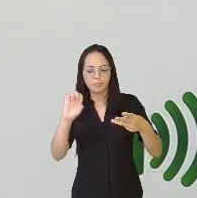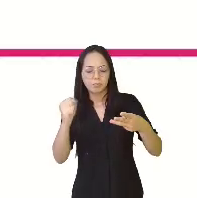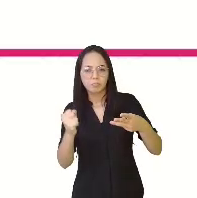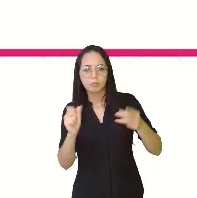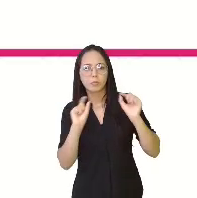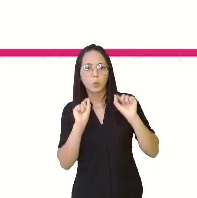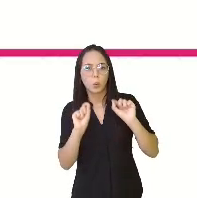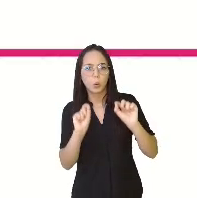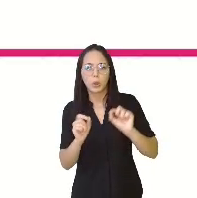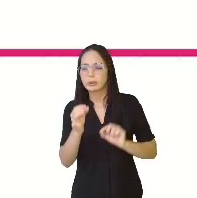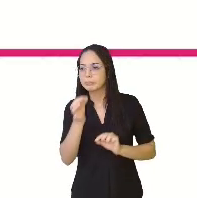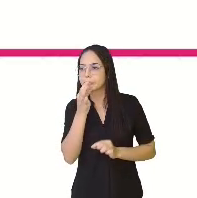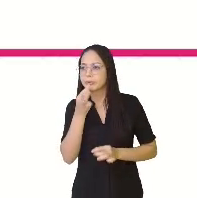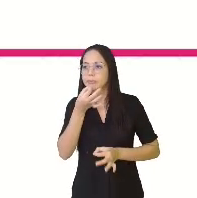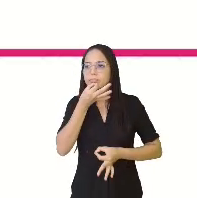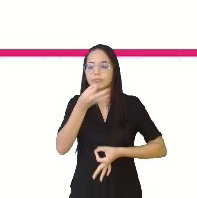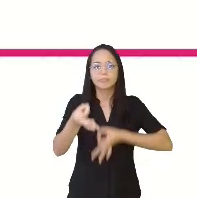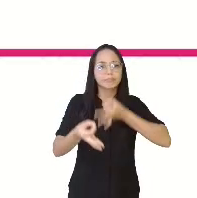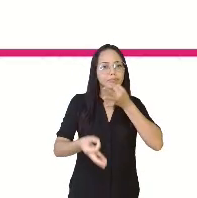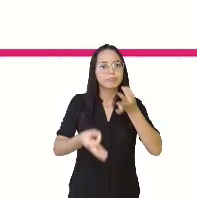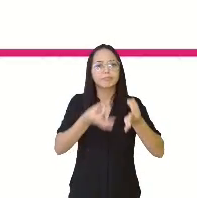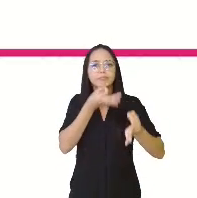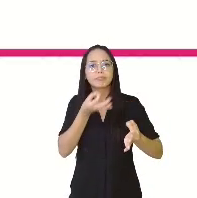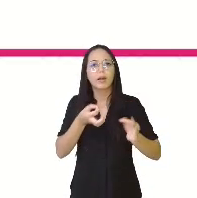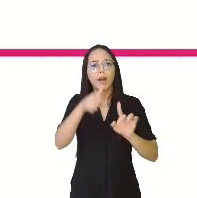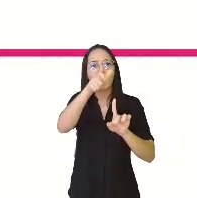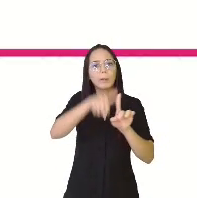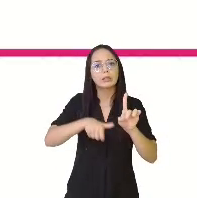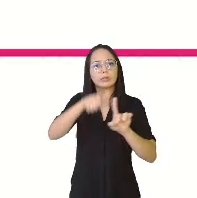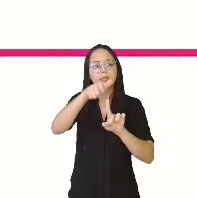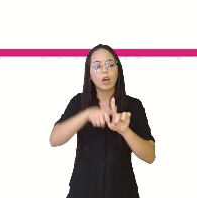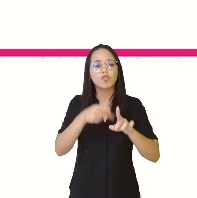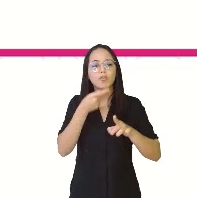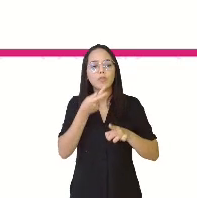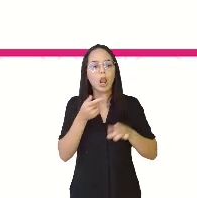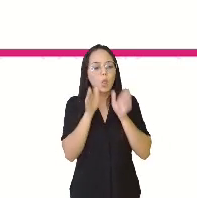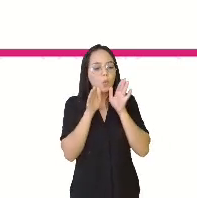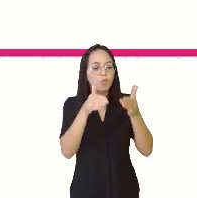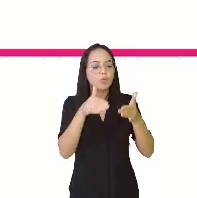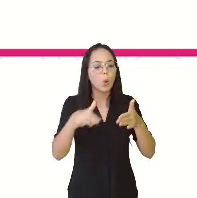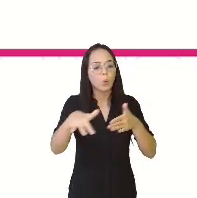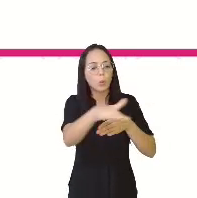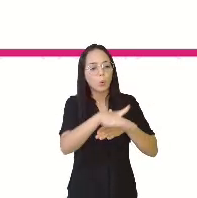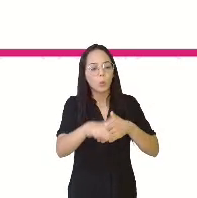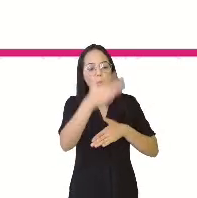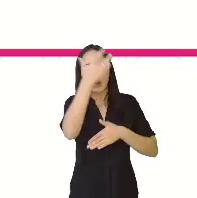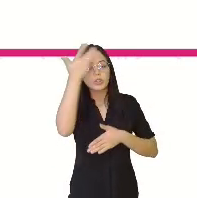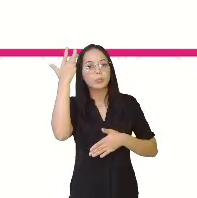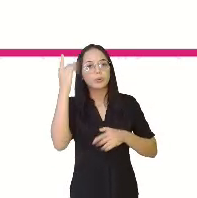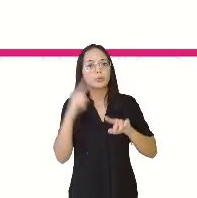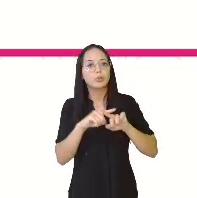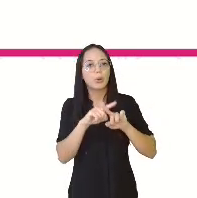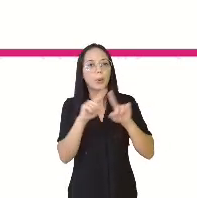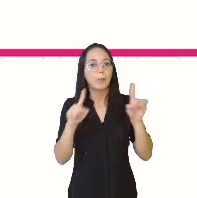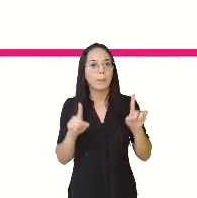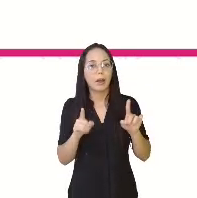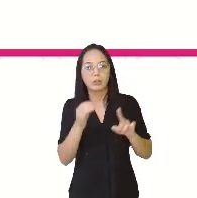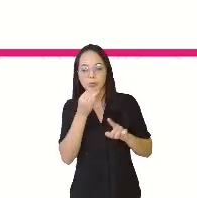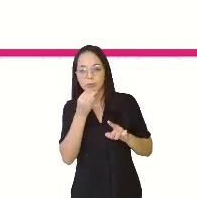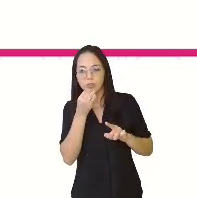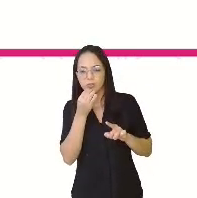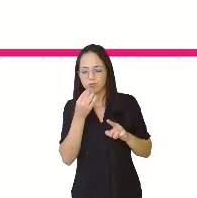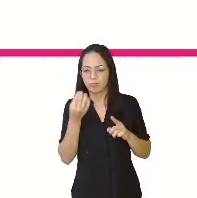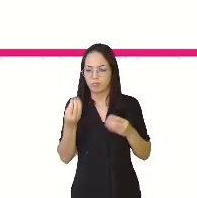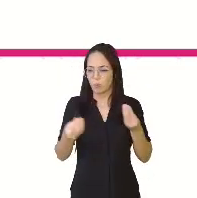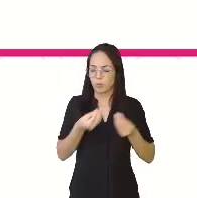São comentários de uma personagem para o público, pressupondo que não são ouvidos pelo seu interlocutor.